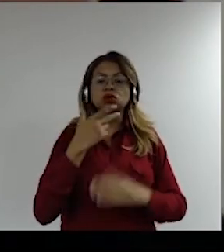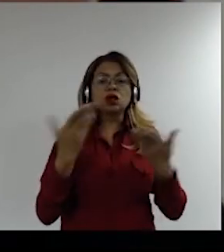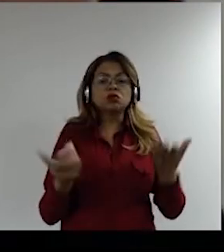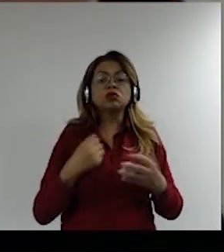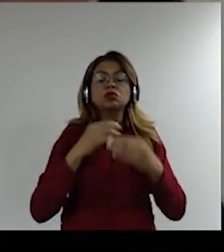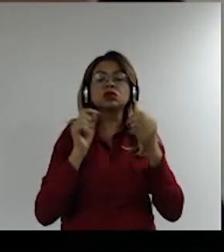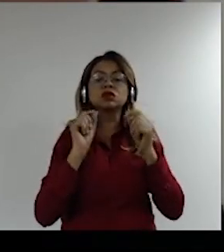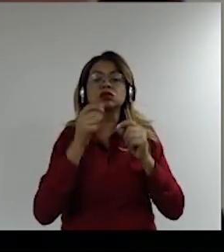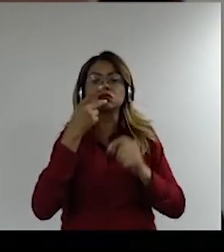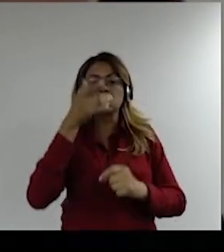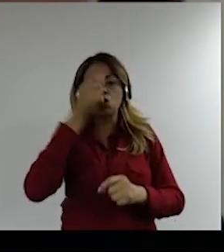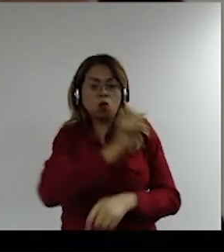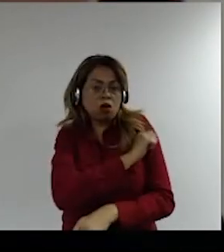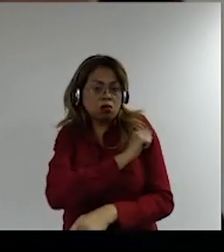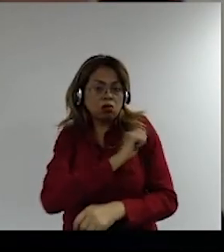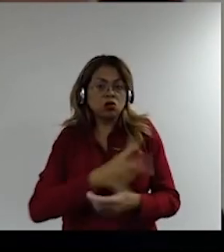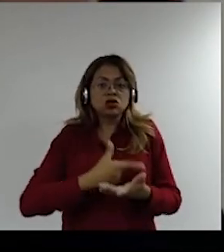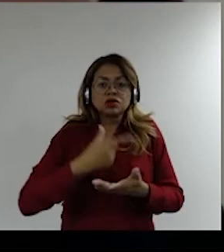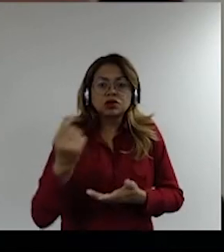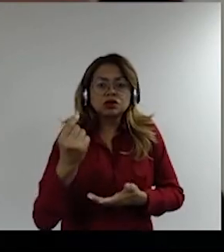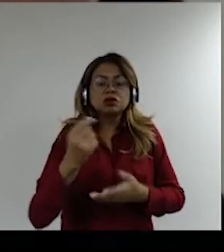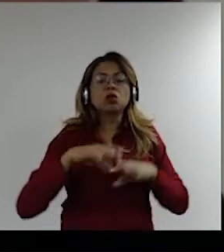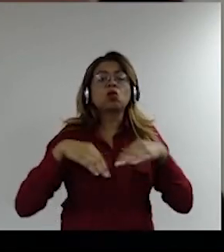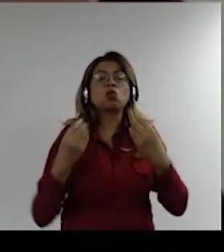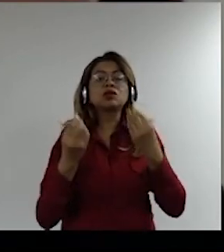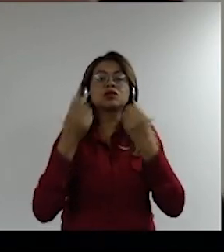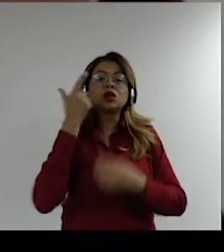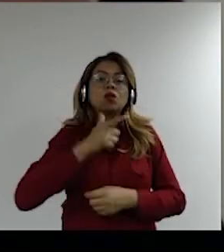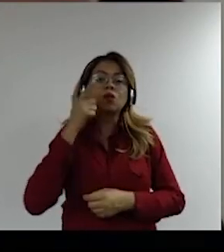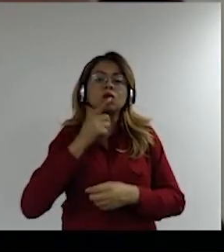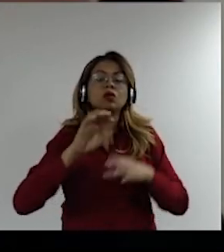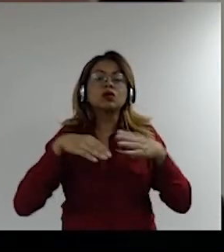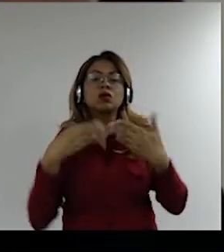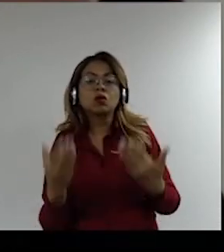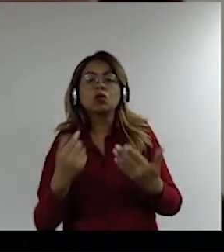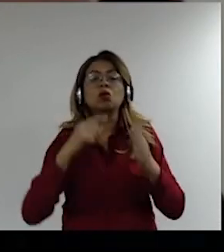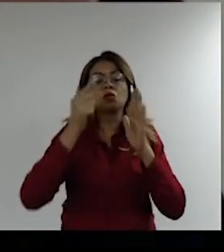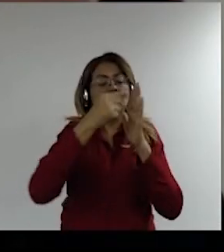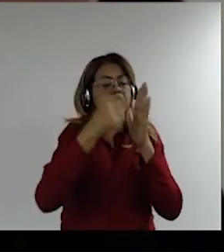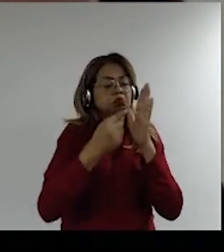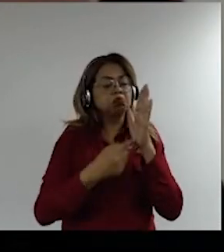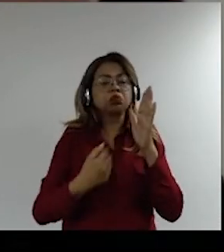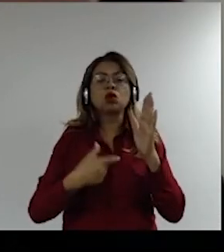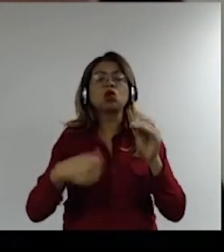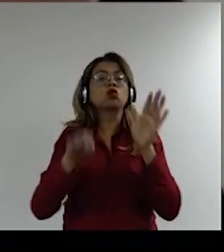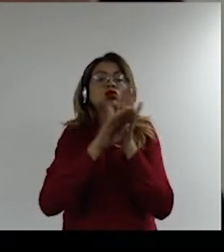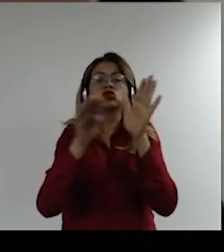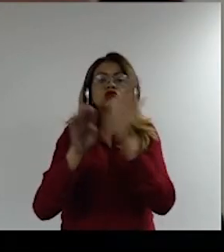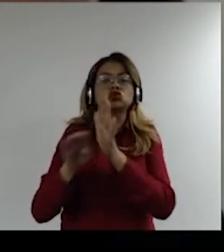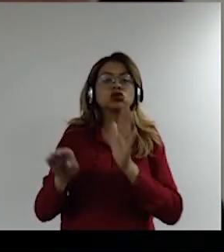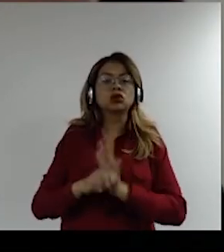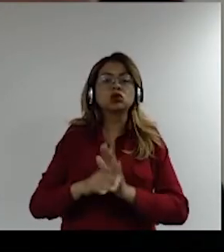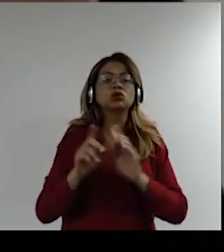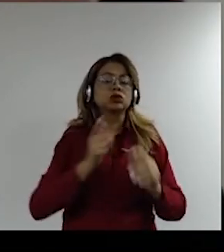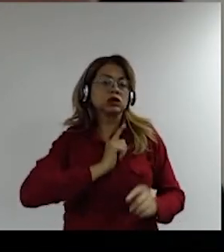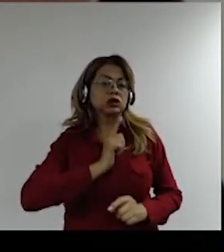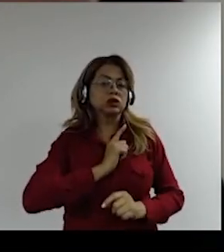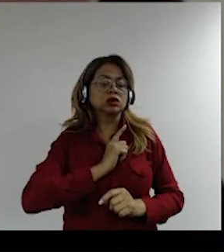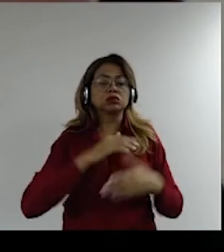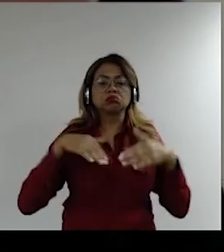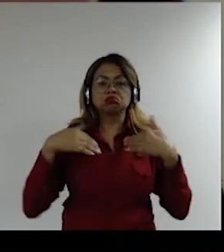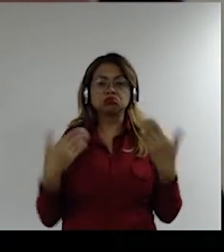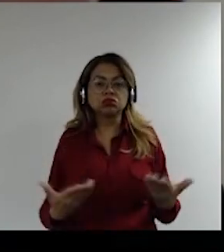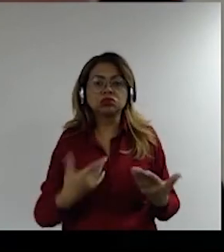para dizer qual é essa vocação, aonde ele se conseguiu ou não, qual o indicativo disso, onde chegou e qual foi, se houve